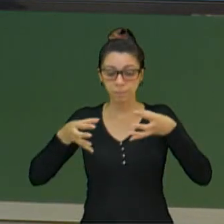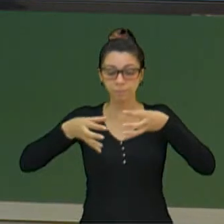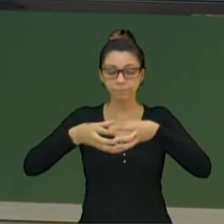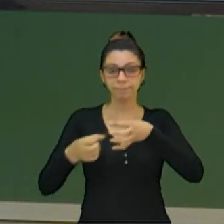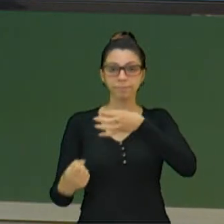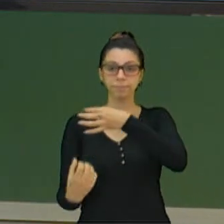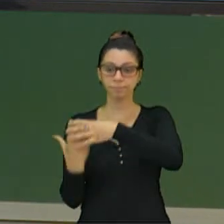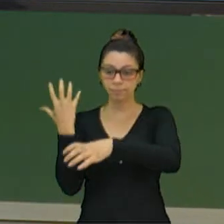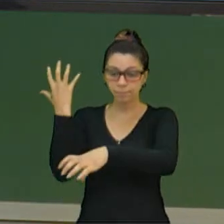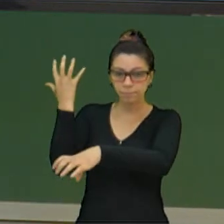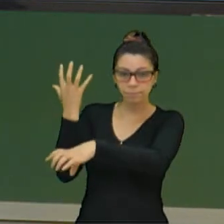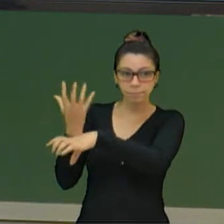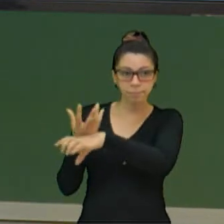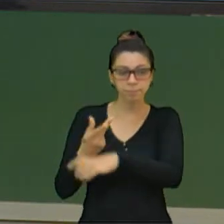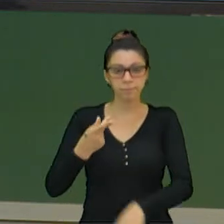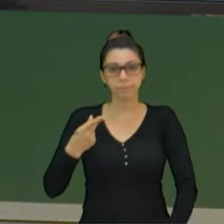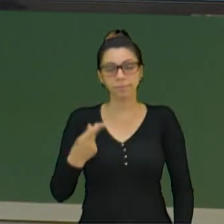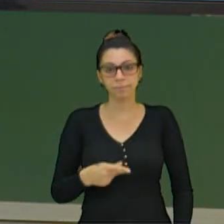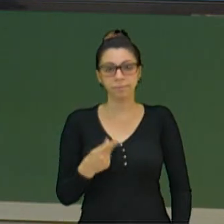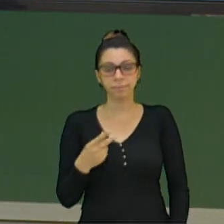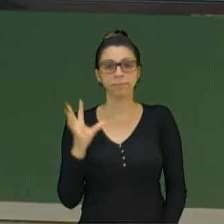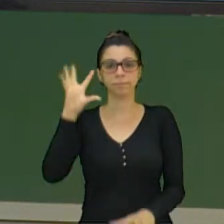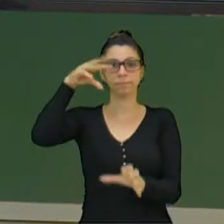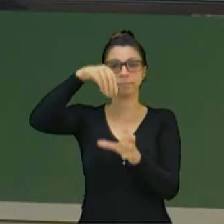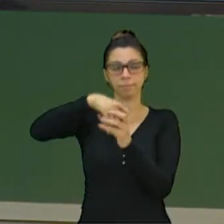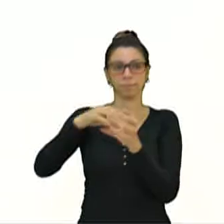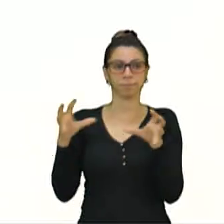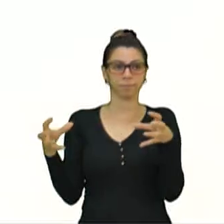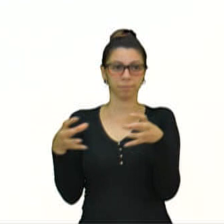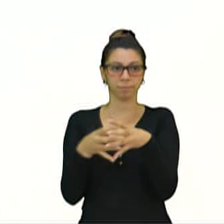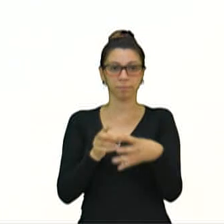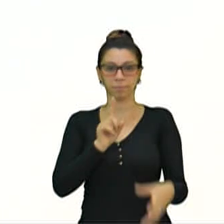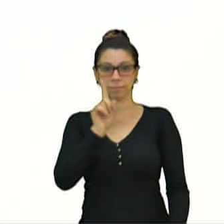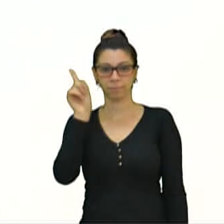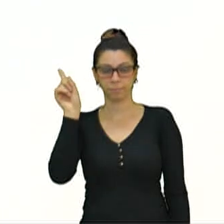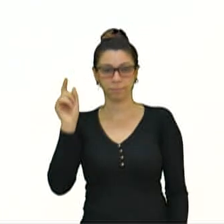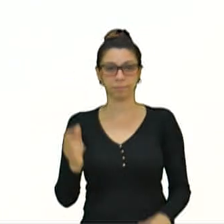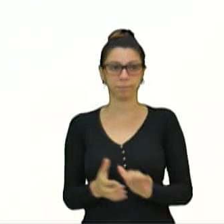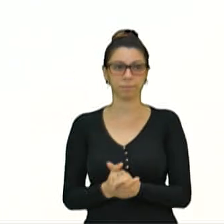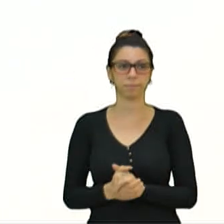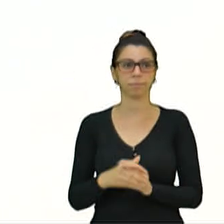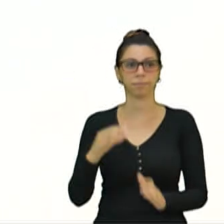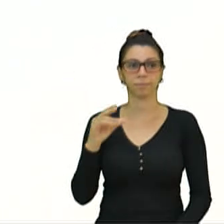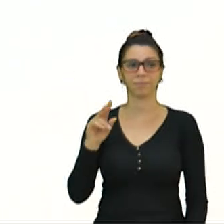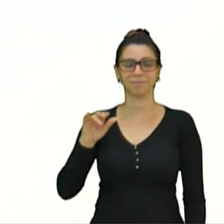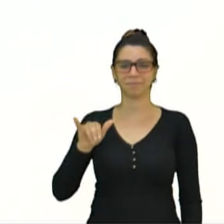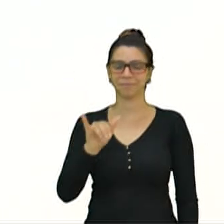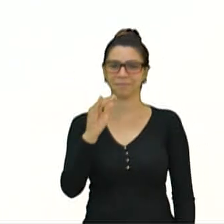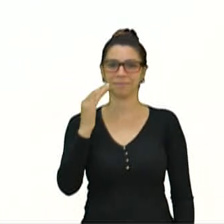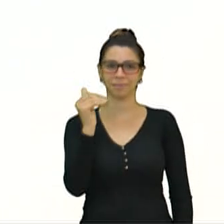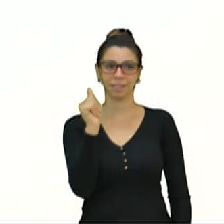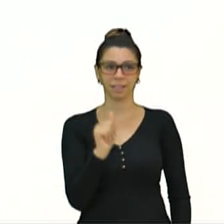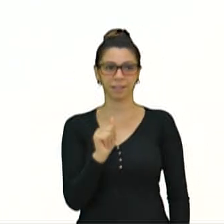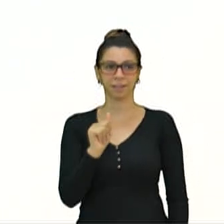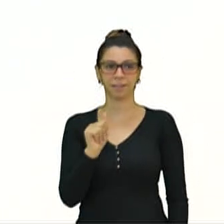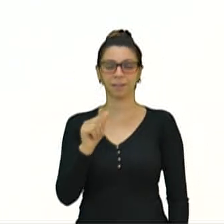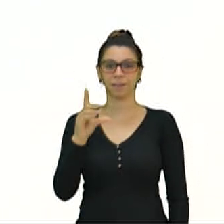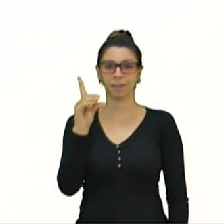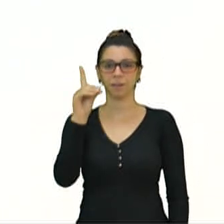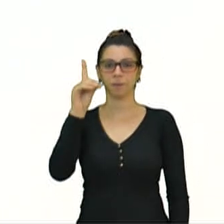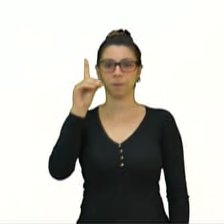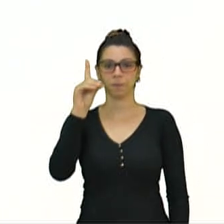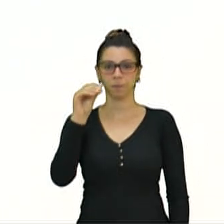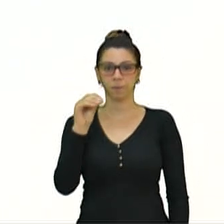plantas que a gente tem dentro das gimnospermas. O primeiro grupo se chama Cicadófita. Geralmente esse